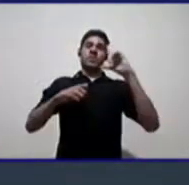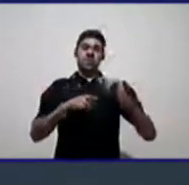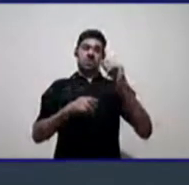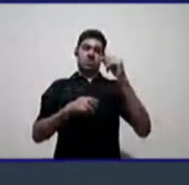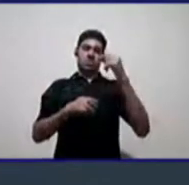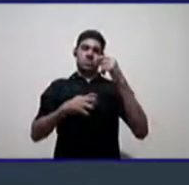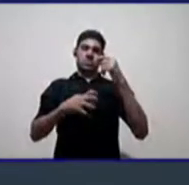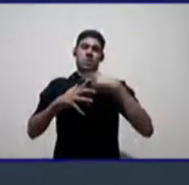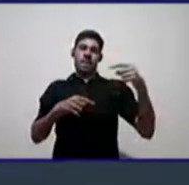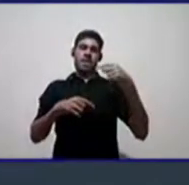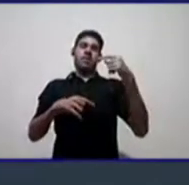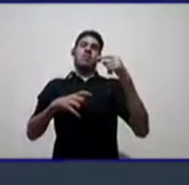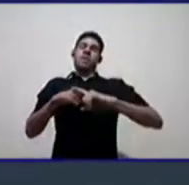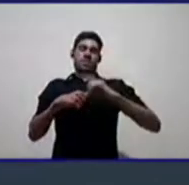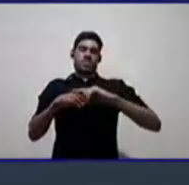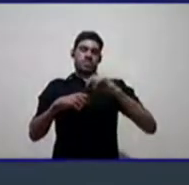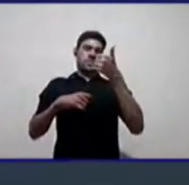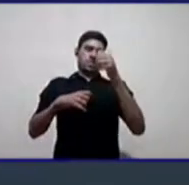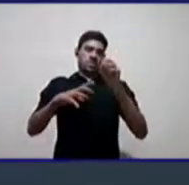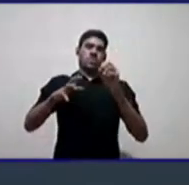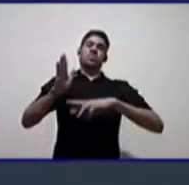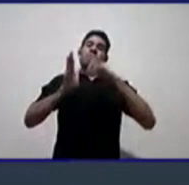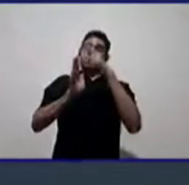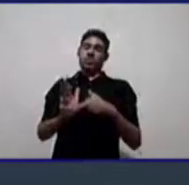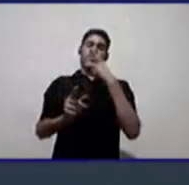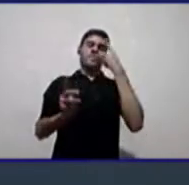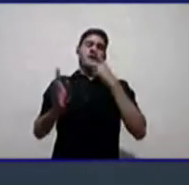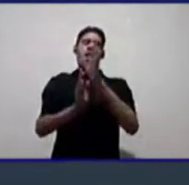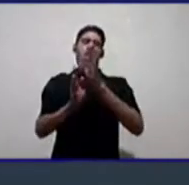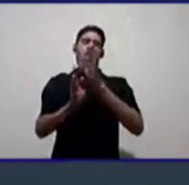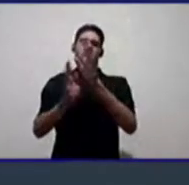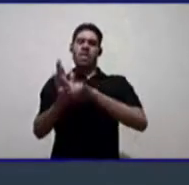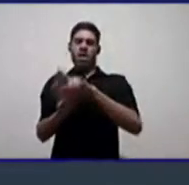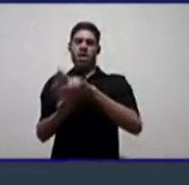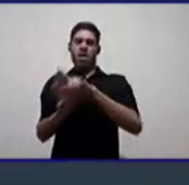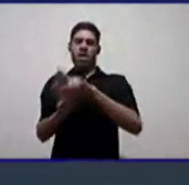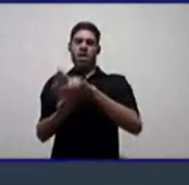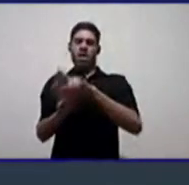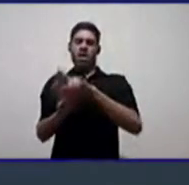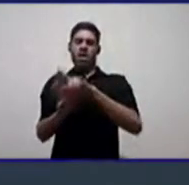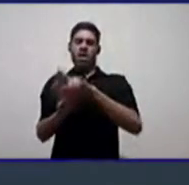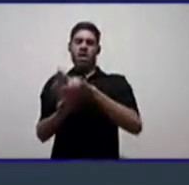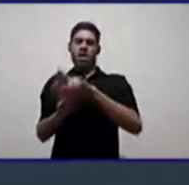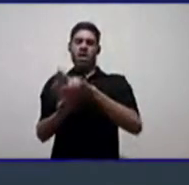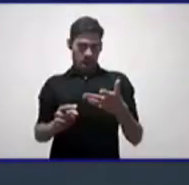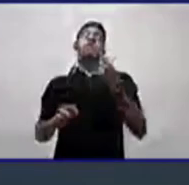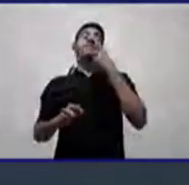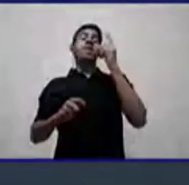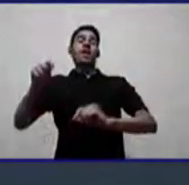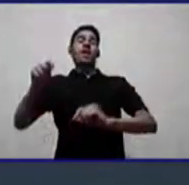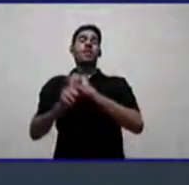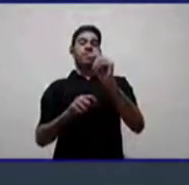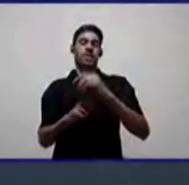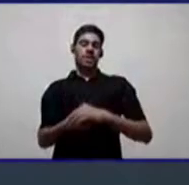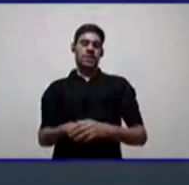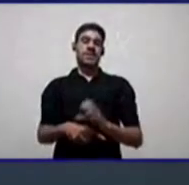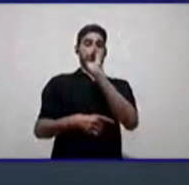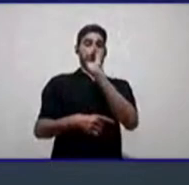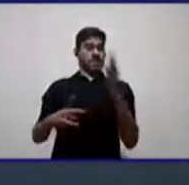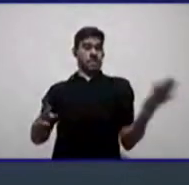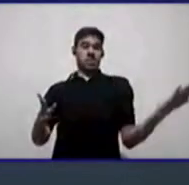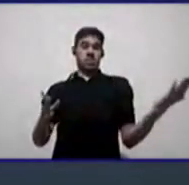48 da resolução, que cuida da matéria aqui, ora em análise, ela prevê tão somente, se o processo não